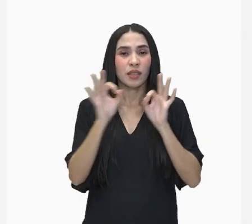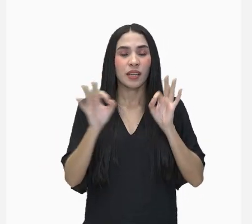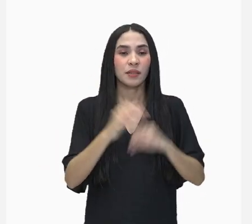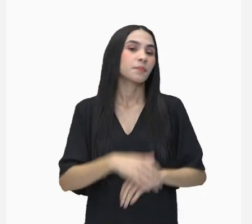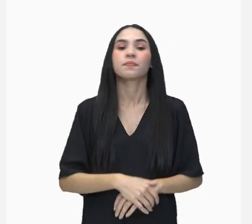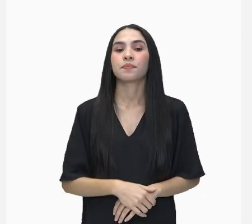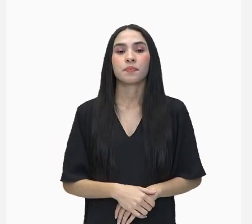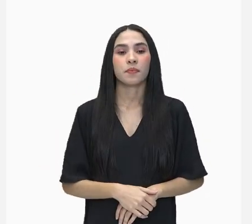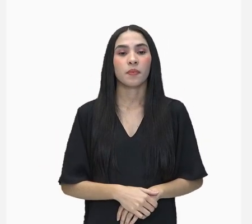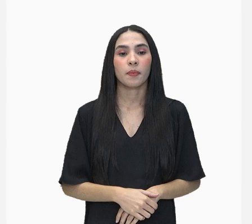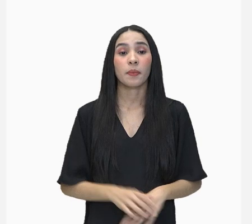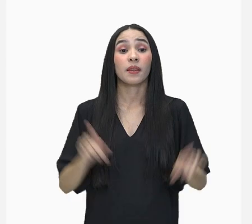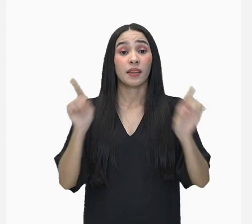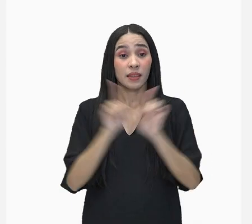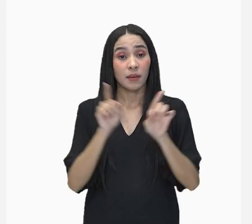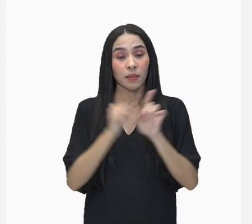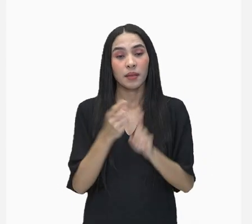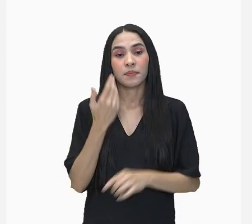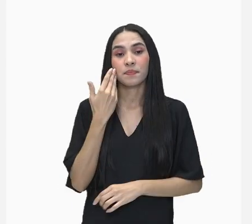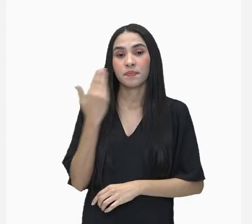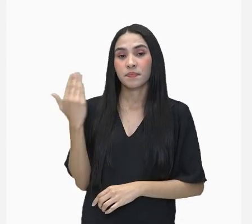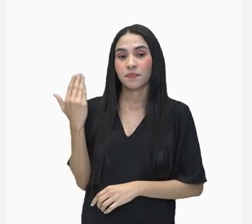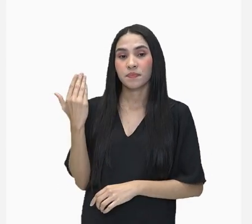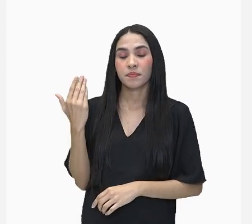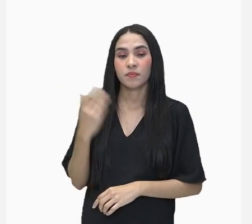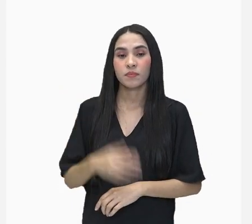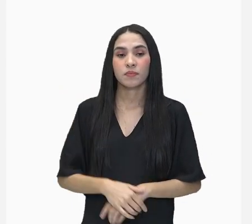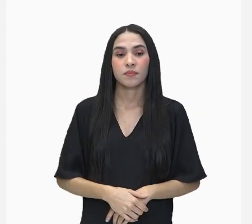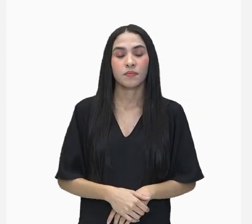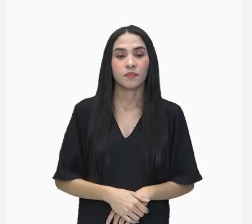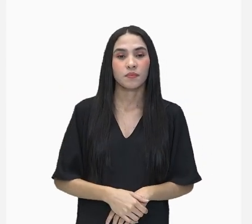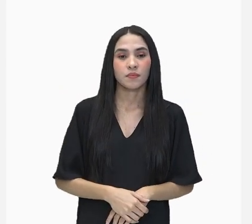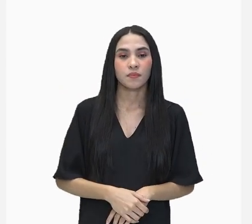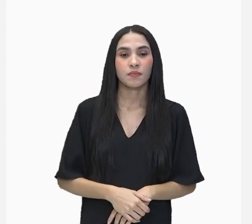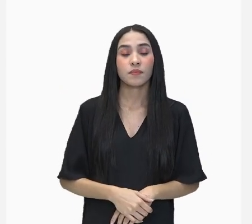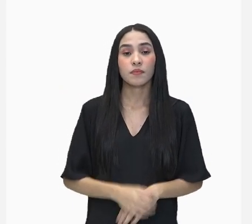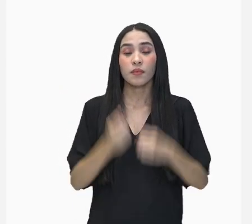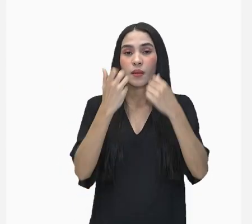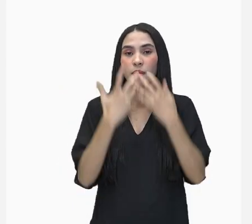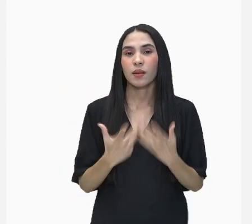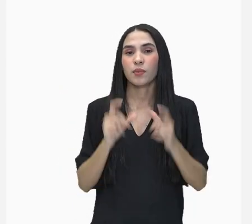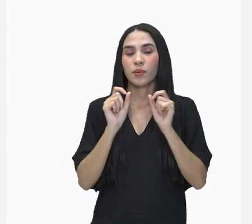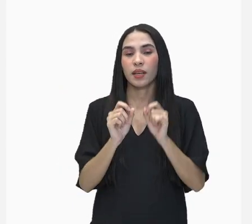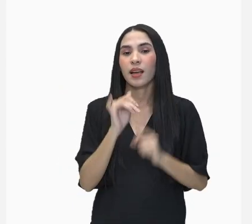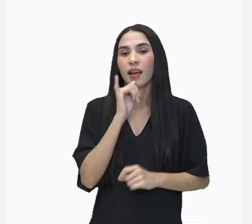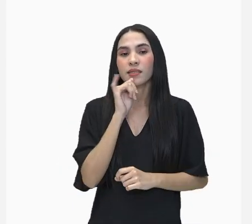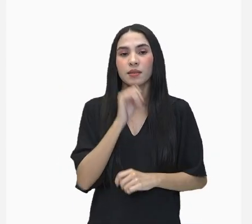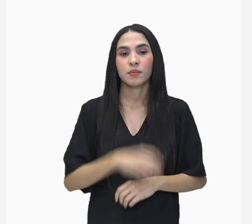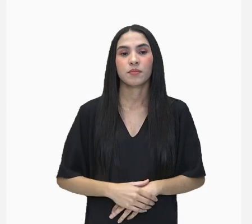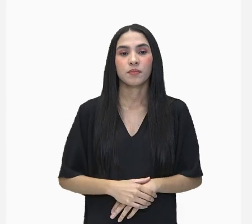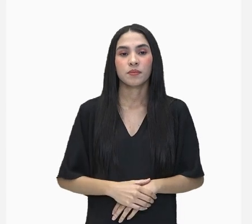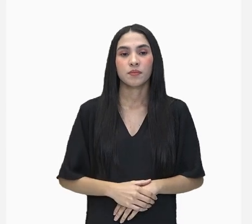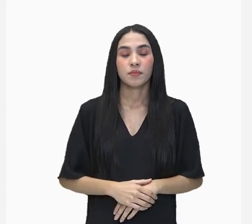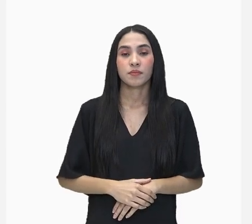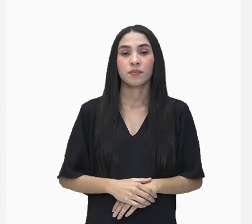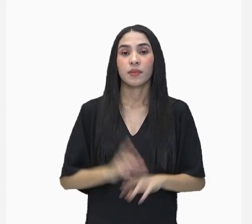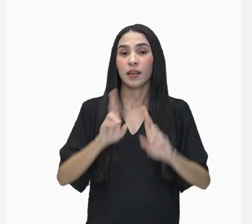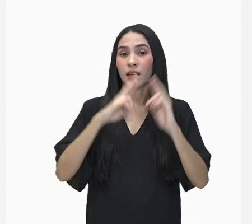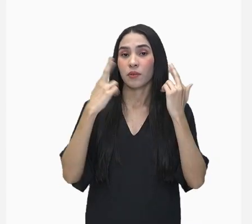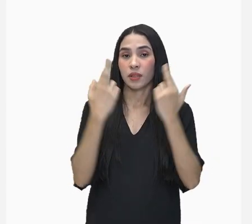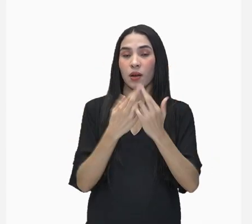aí, continuando ainda, trazendo alguns pontos da nossa revisão, nós falamos sobre a questão das